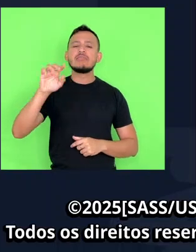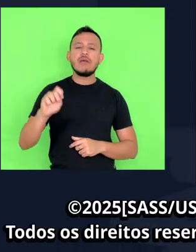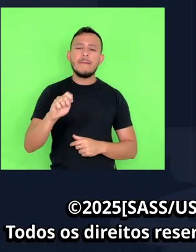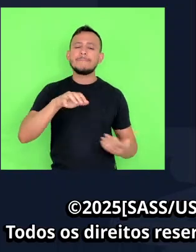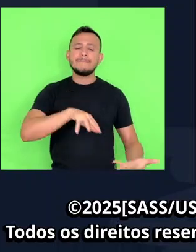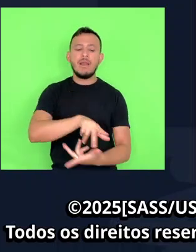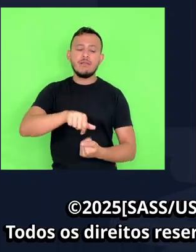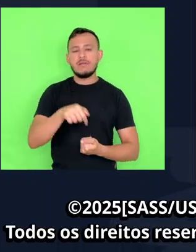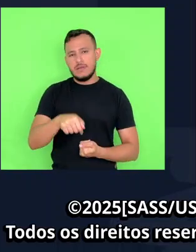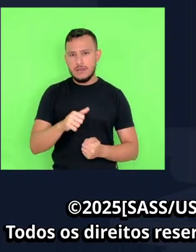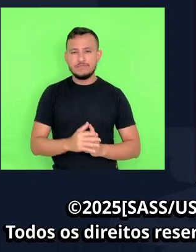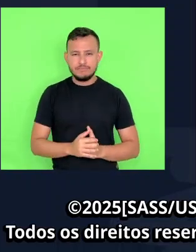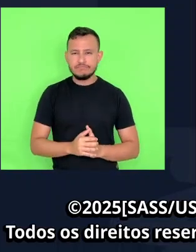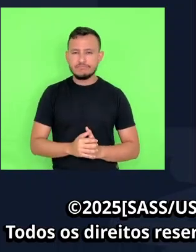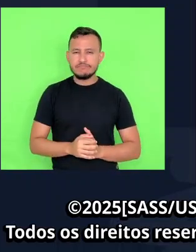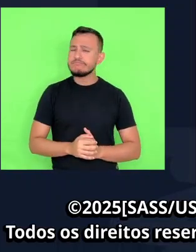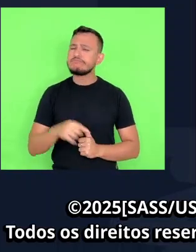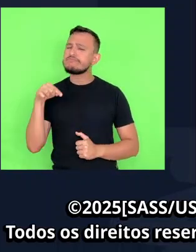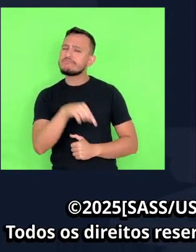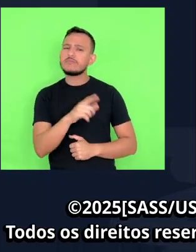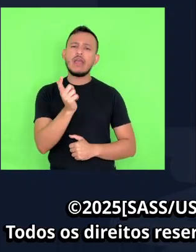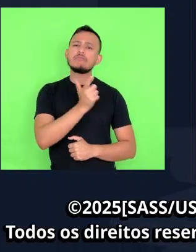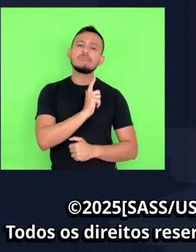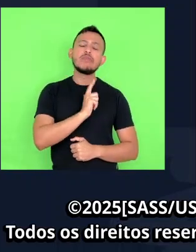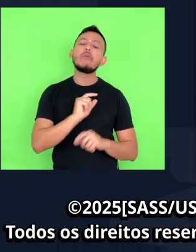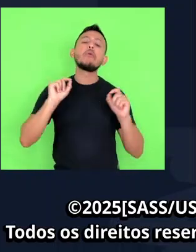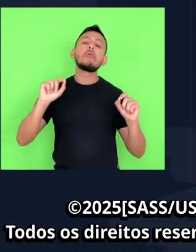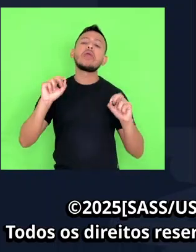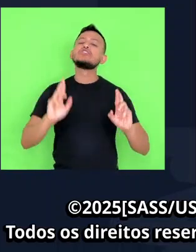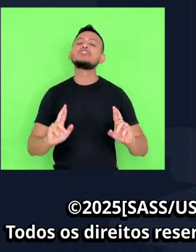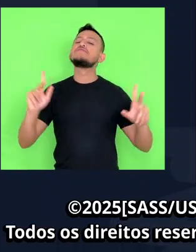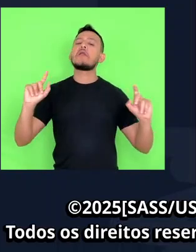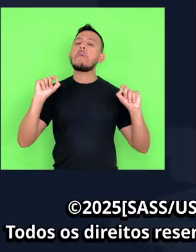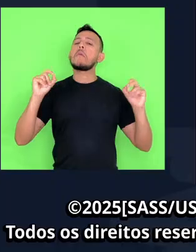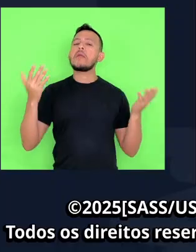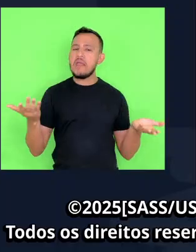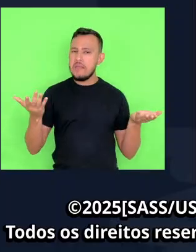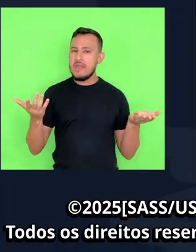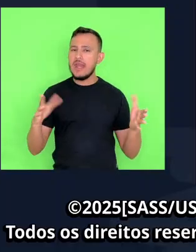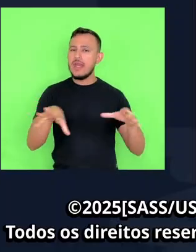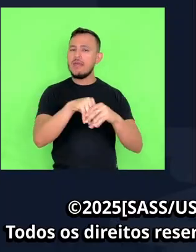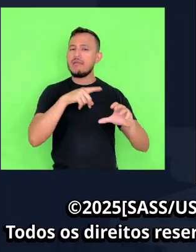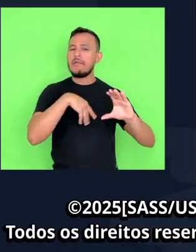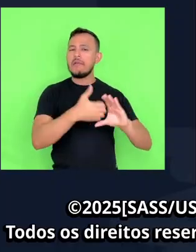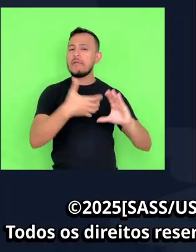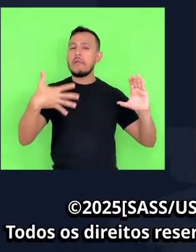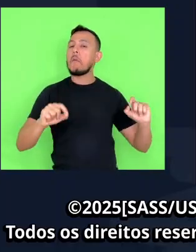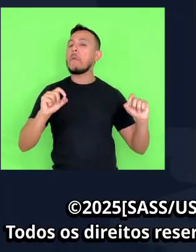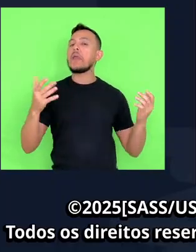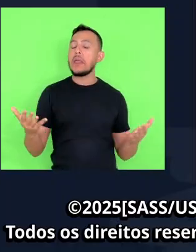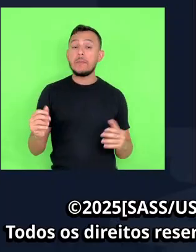planetária. O que ela tem de diferente? O que ela tem de